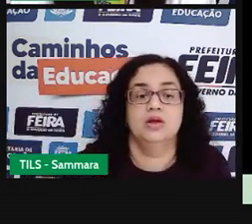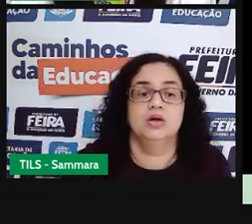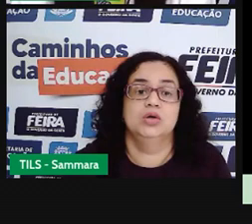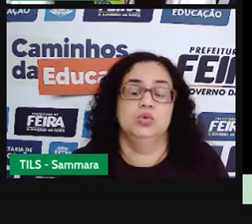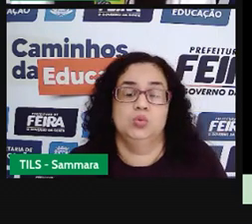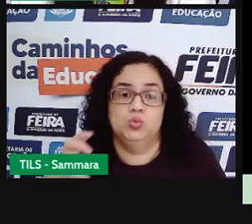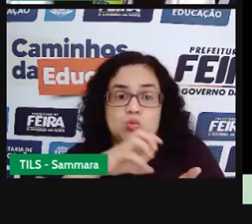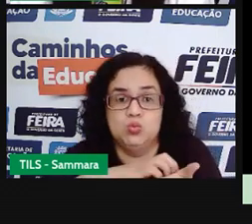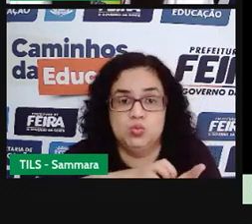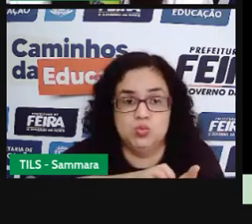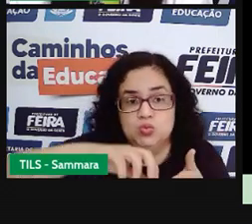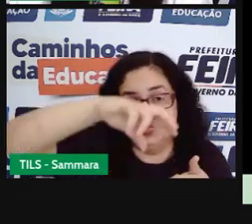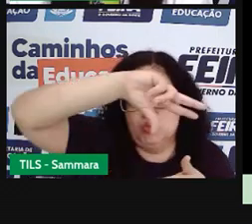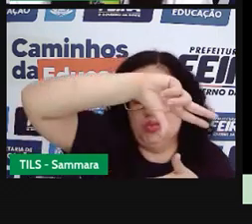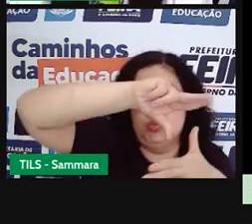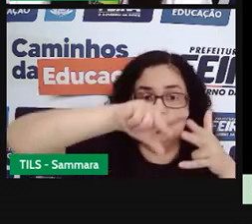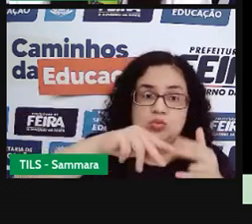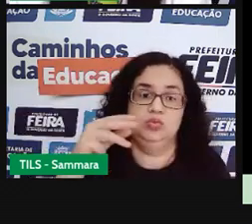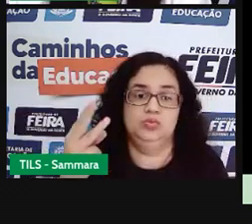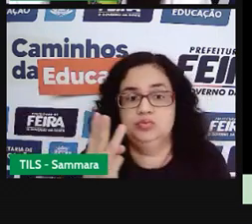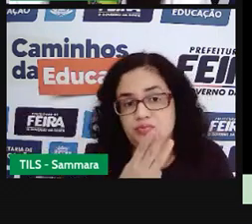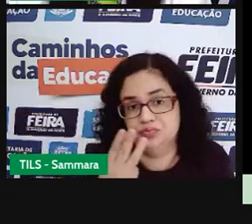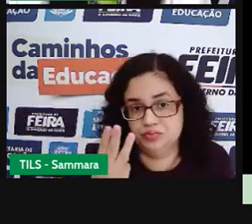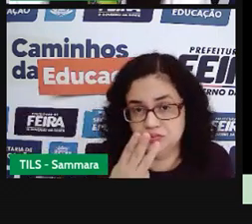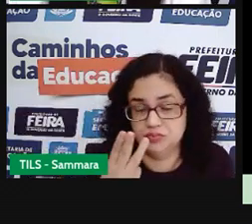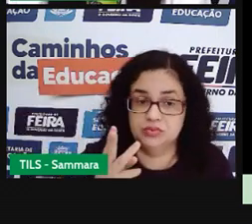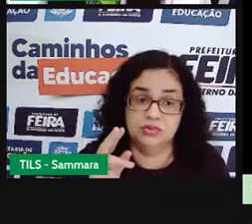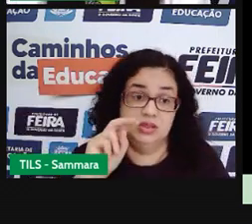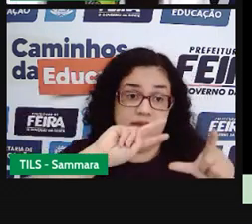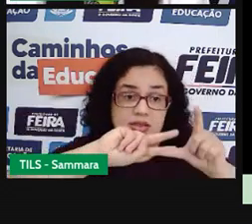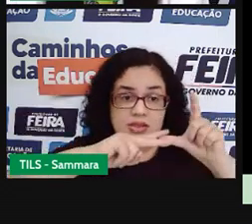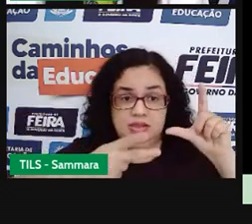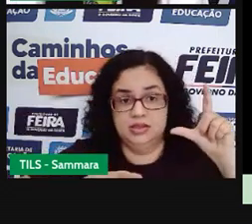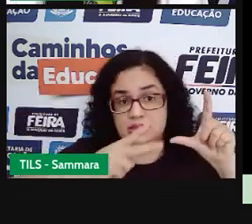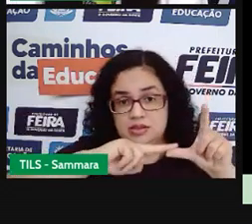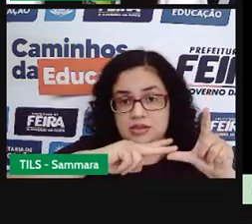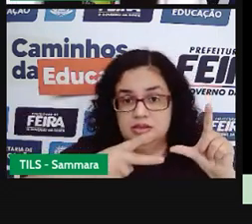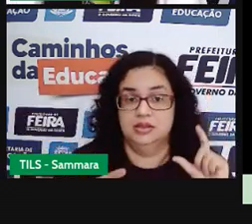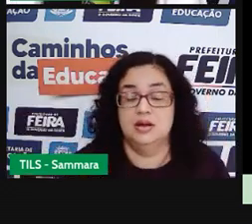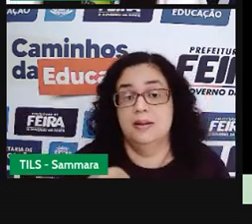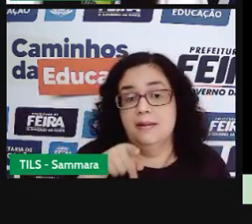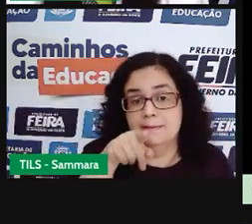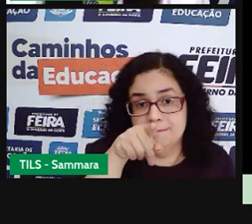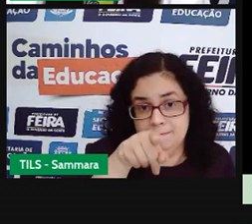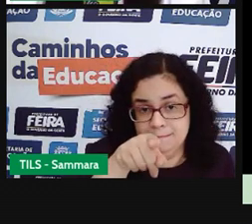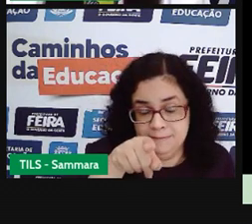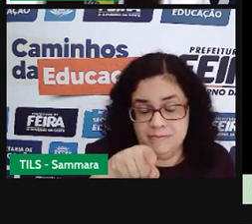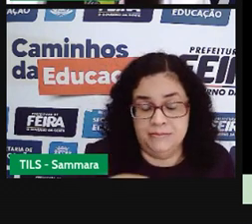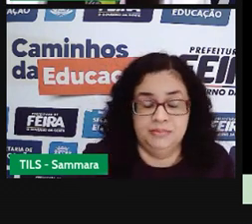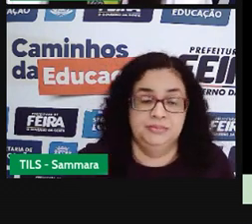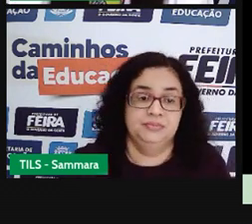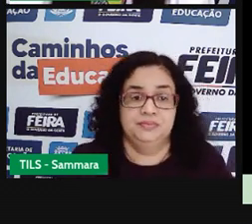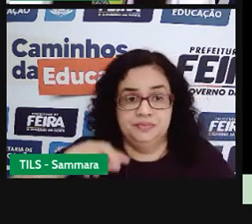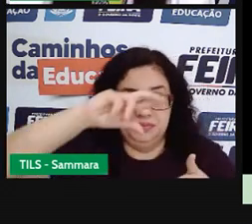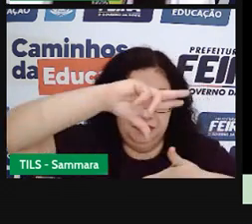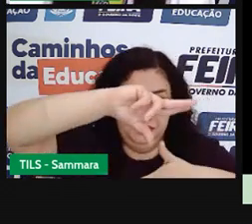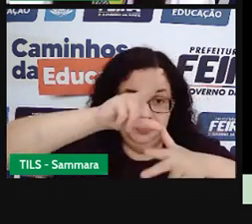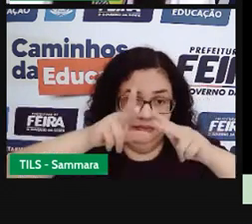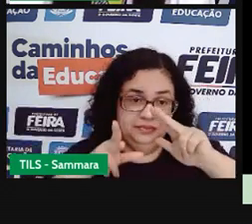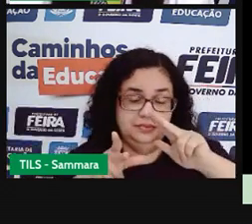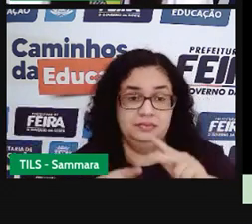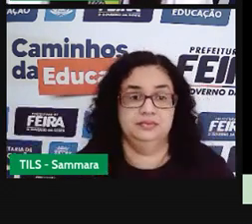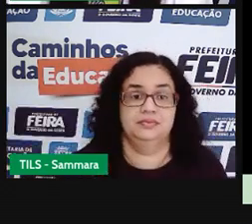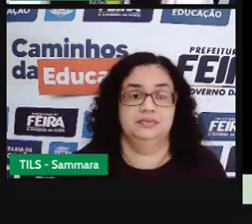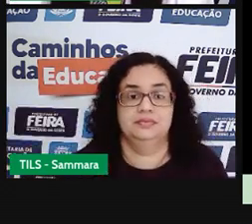das figuras tridimensionais quando elas são classificadas como poliedros é antes né